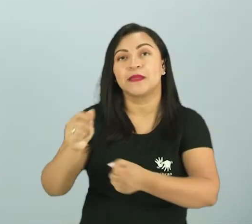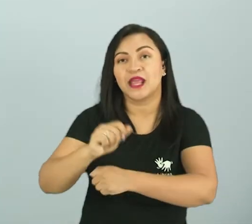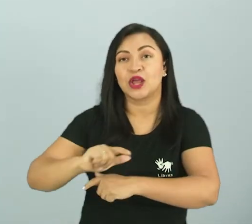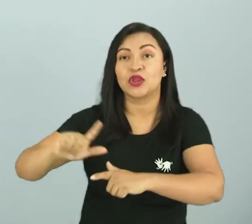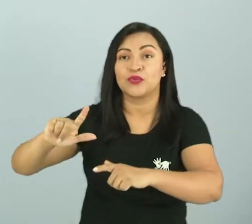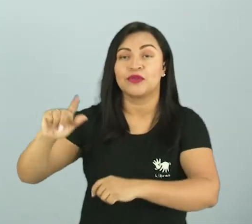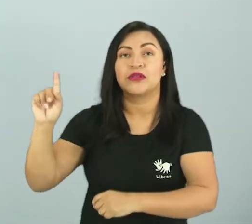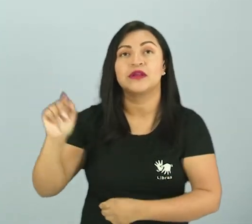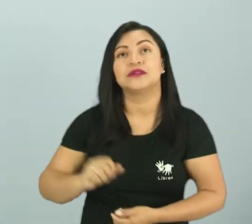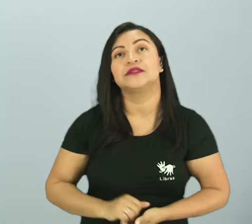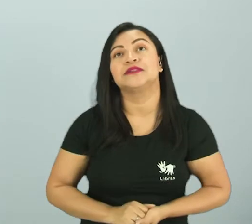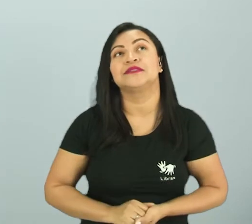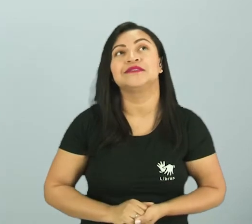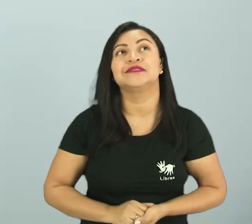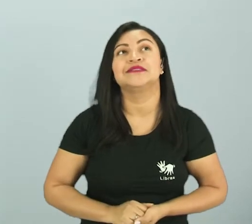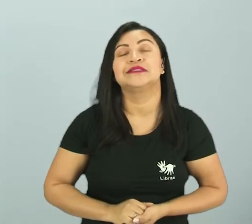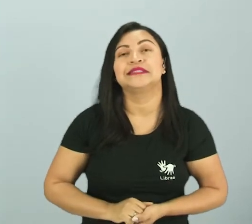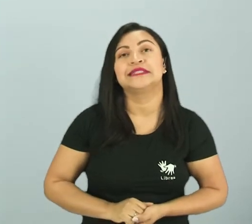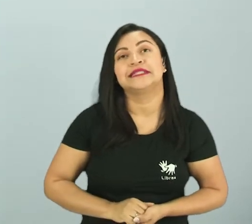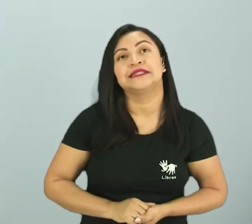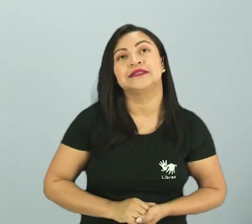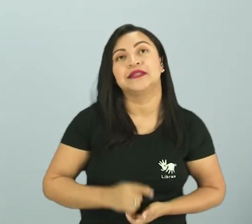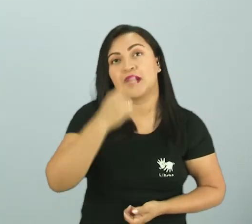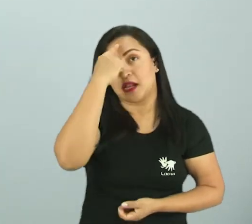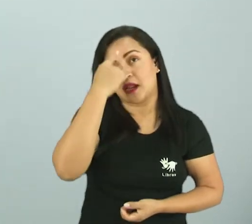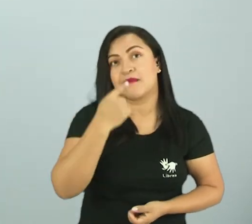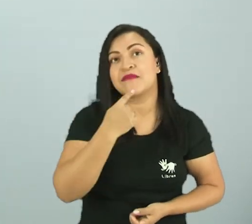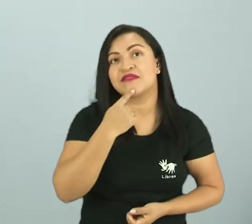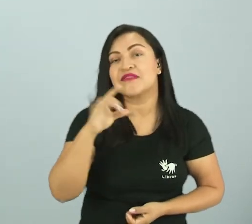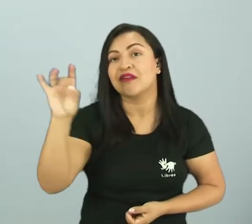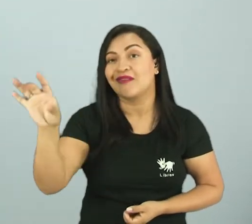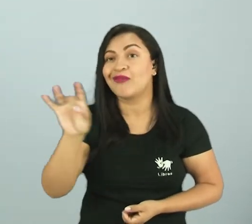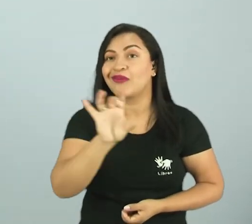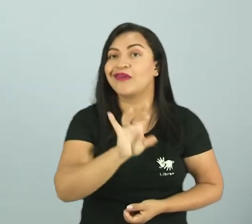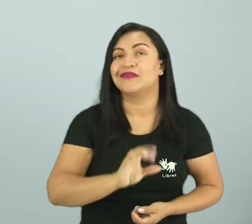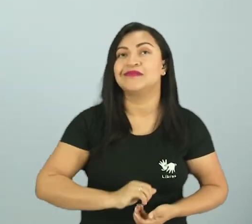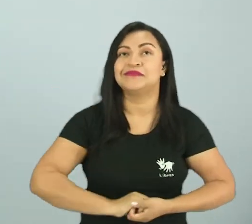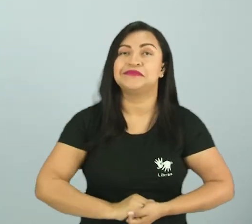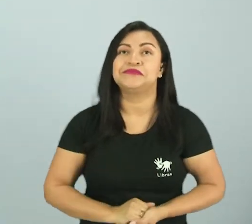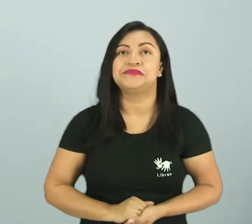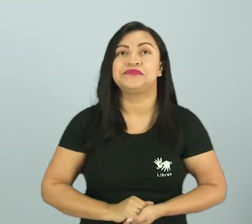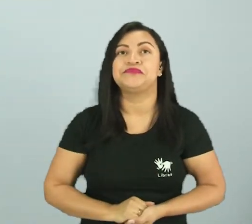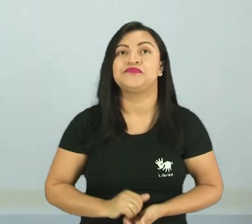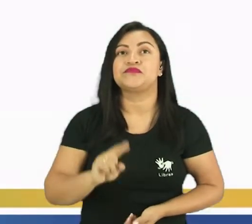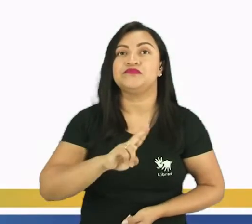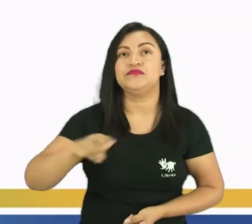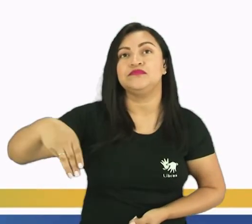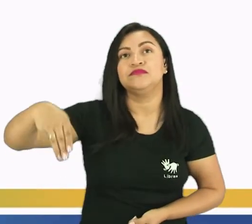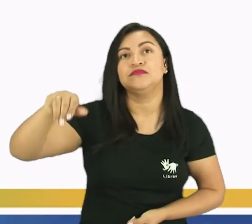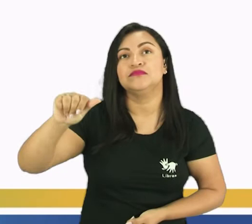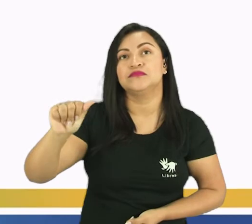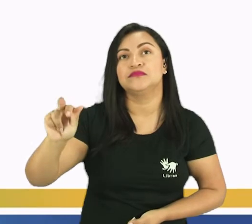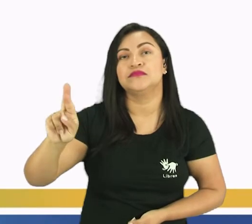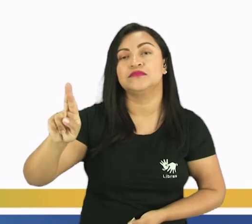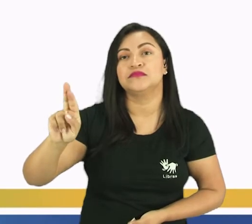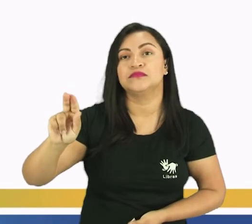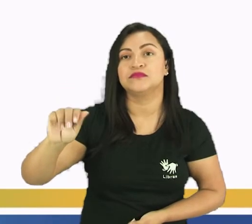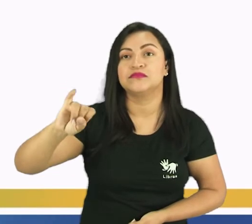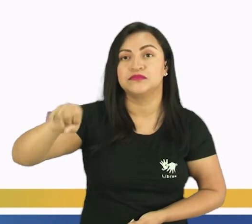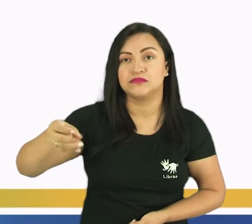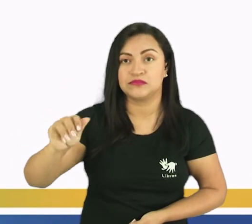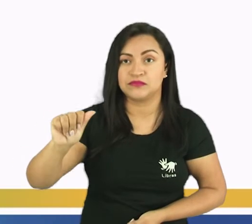todo bonitinho naquela imagem dizendo qual é cada um. Vamos lá, a gente tem a marujada, temos